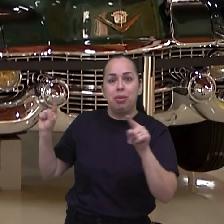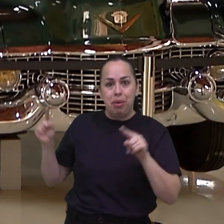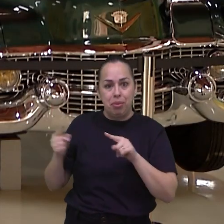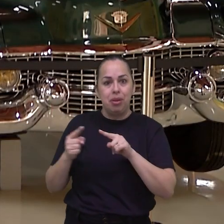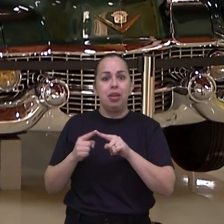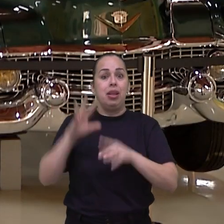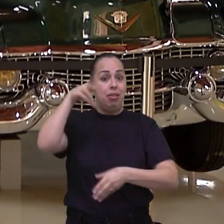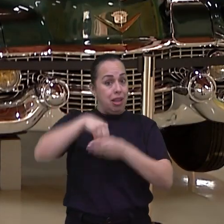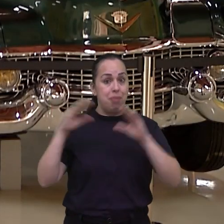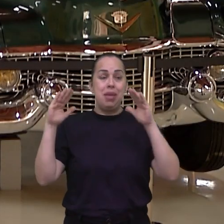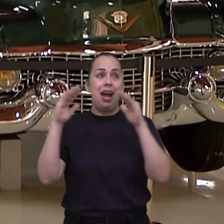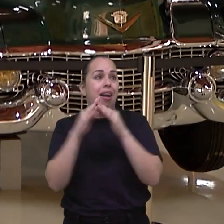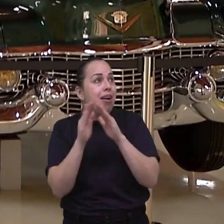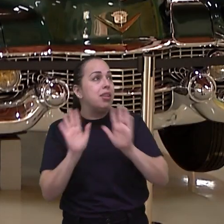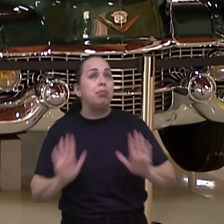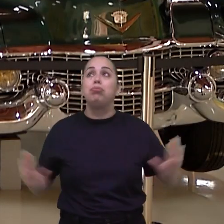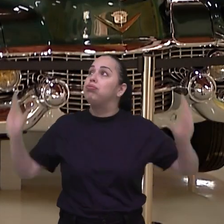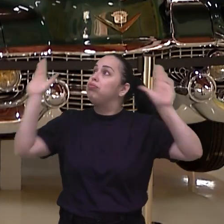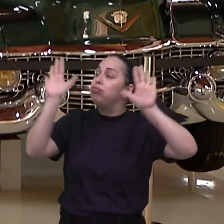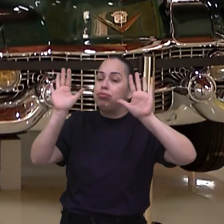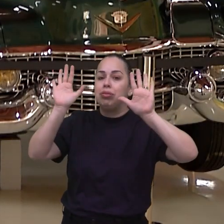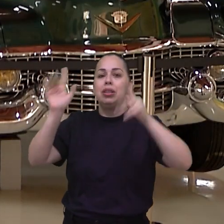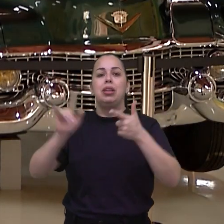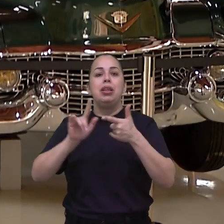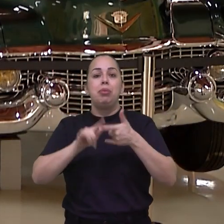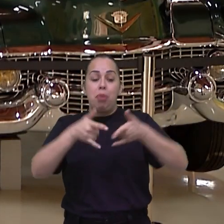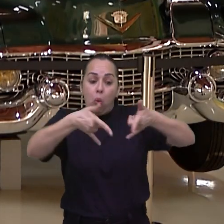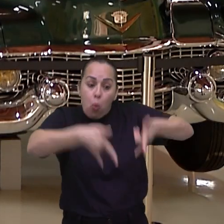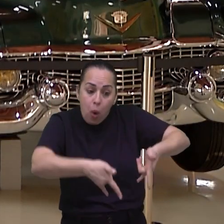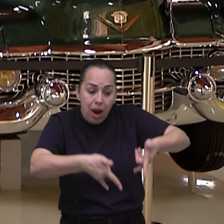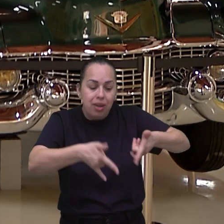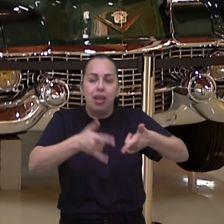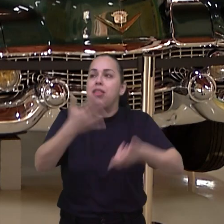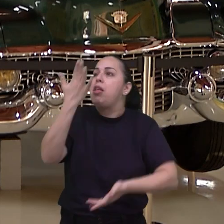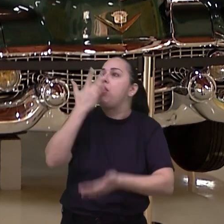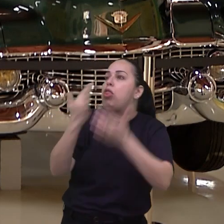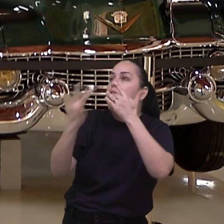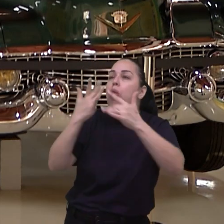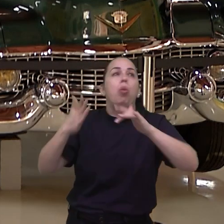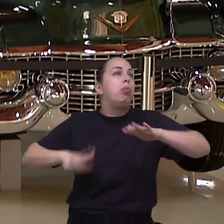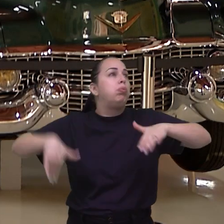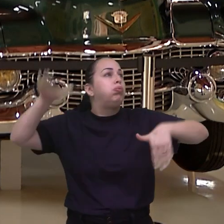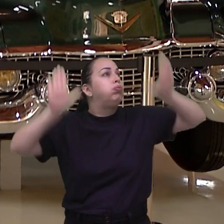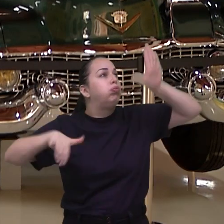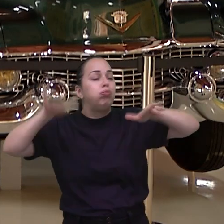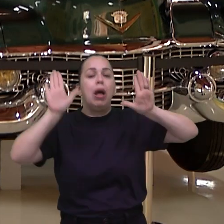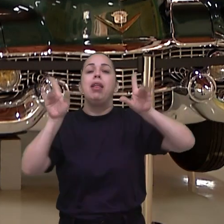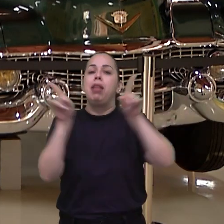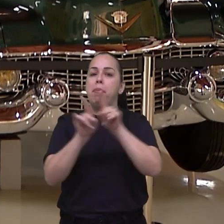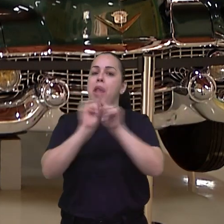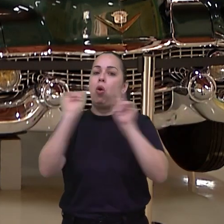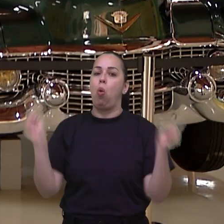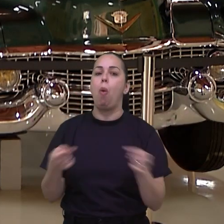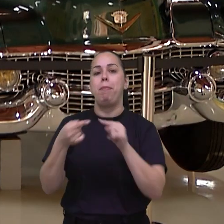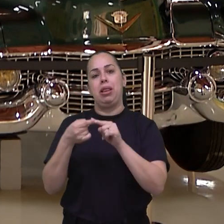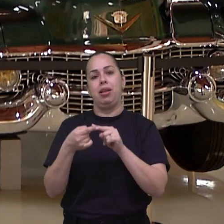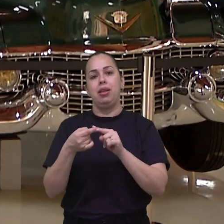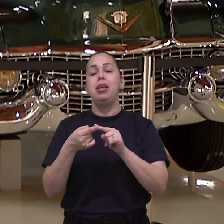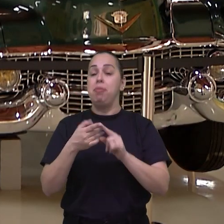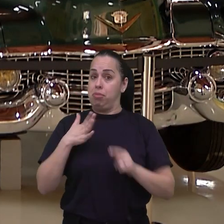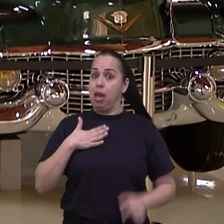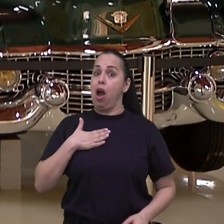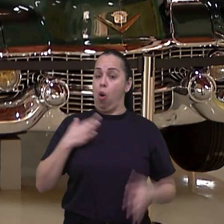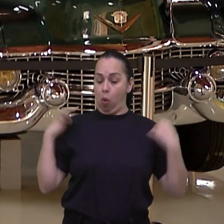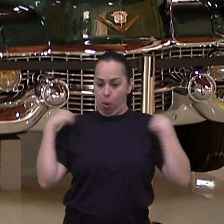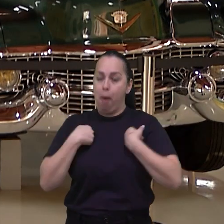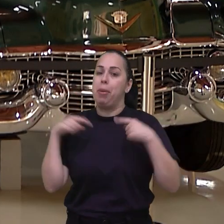minha casa, na decoração da minha casa, da minha cozinha, do meu quarto, nas cores, através das cores